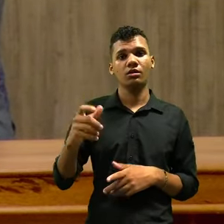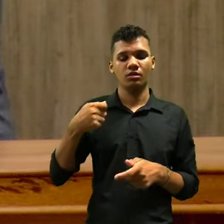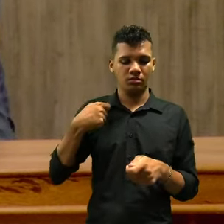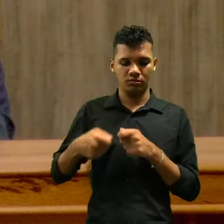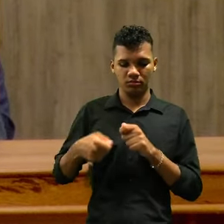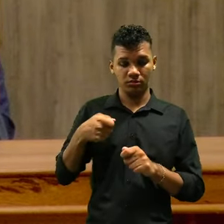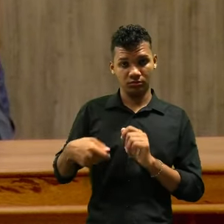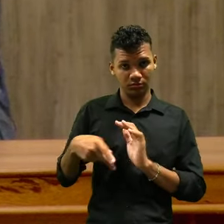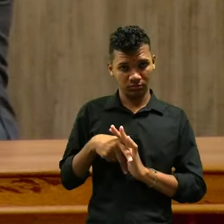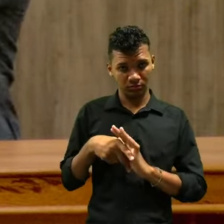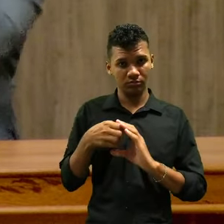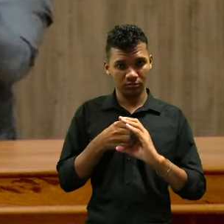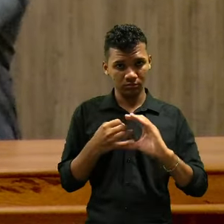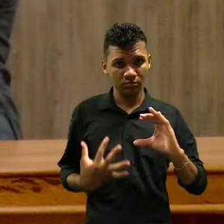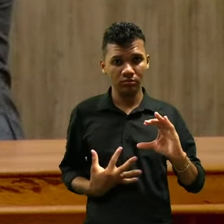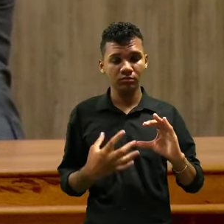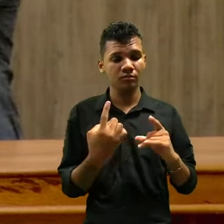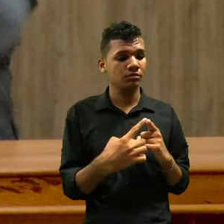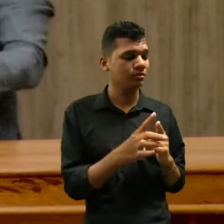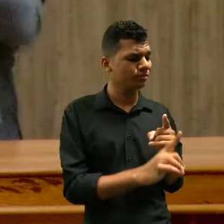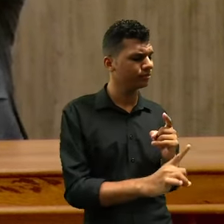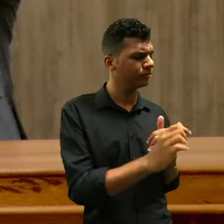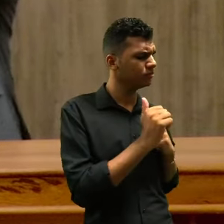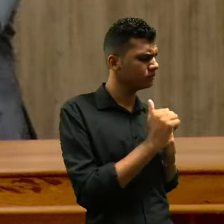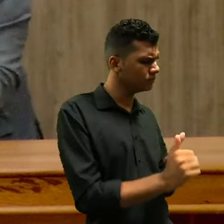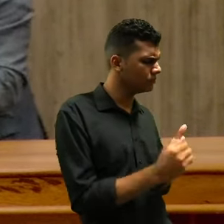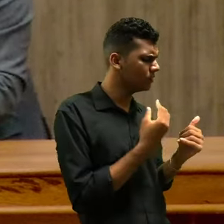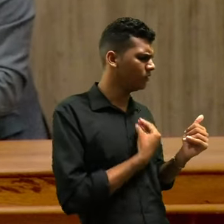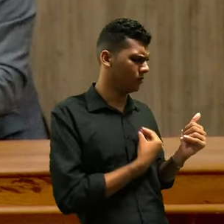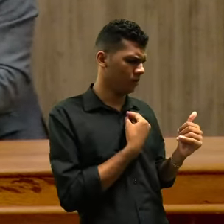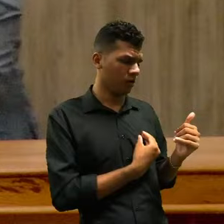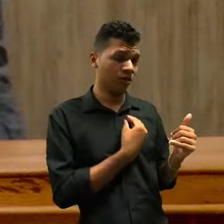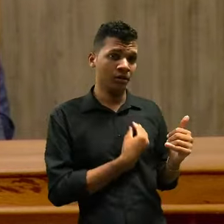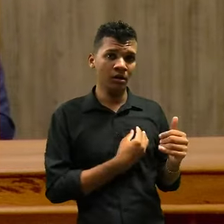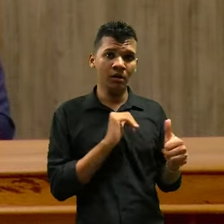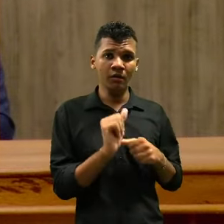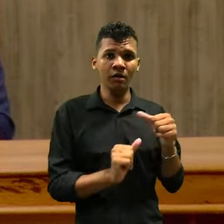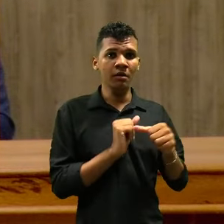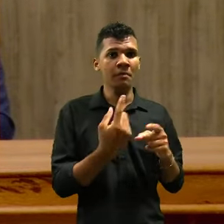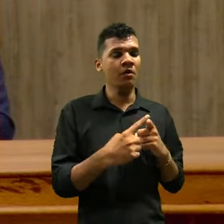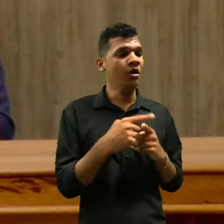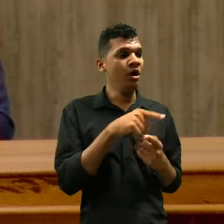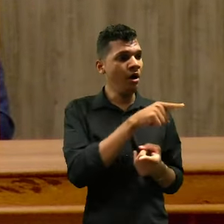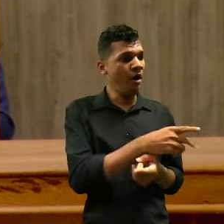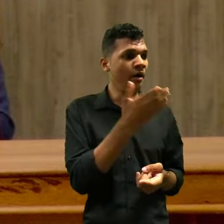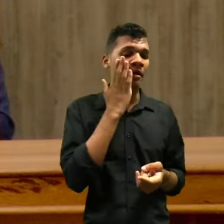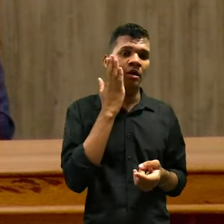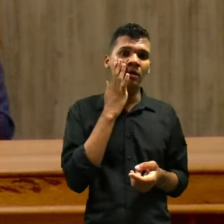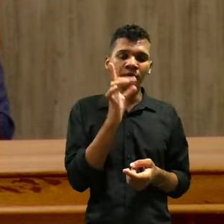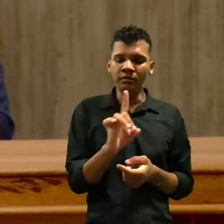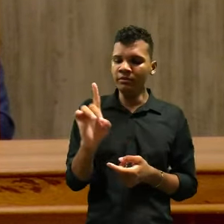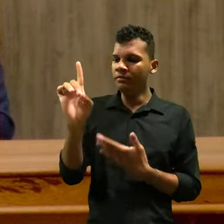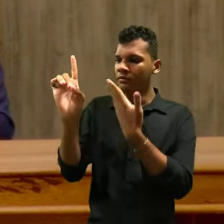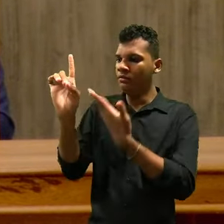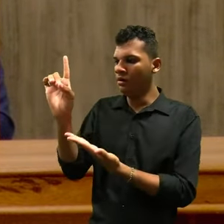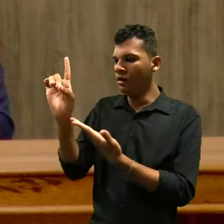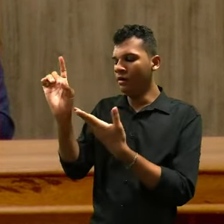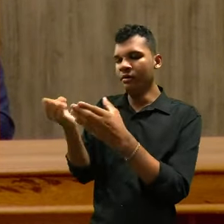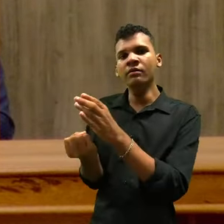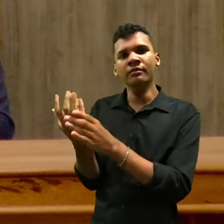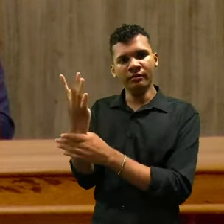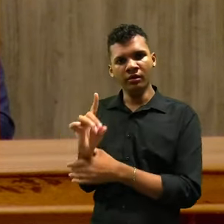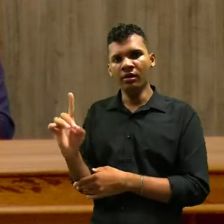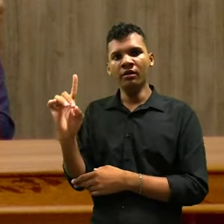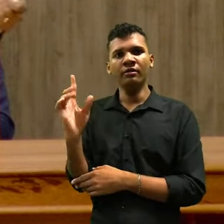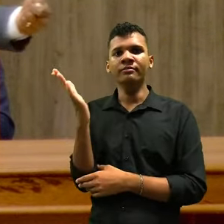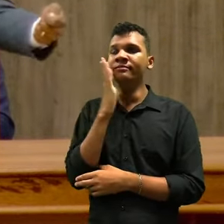intelecto ele reconduz a tua vida para que você saiba quem é Deus Salmo 102 sabei que